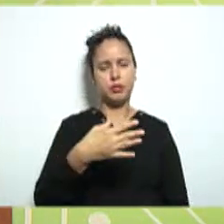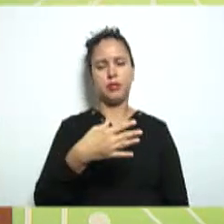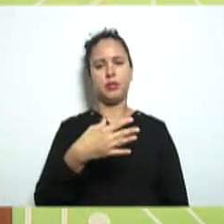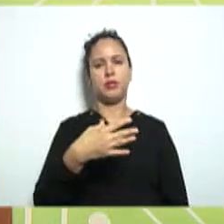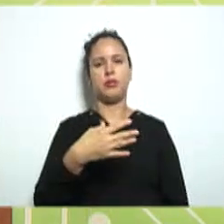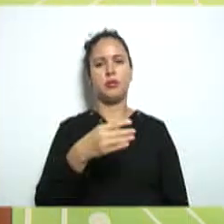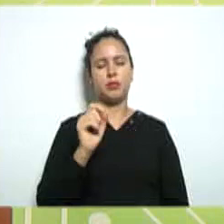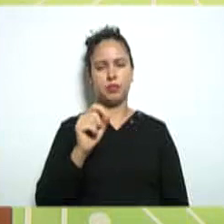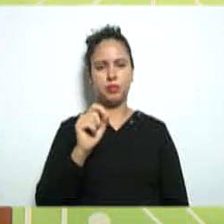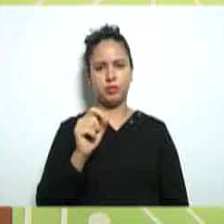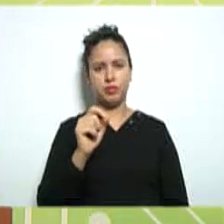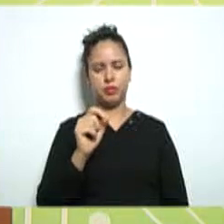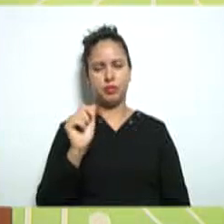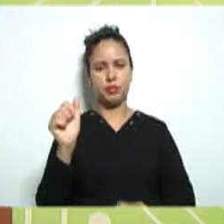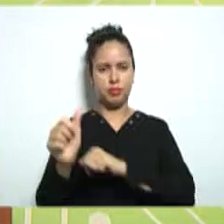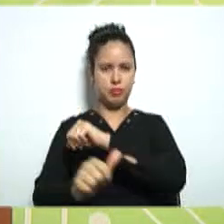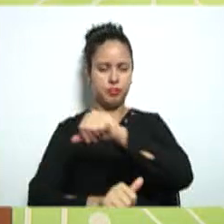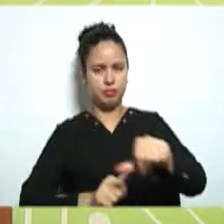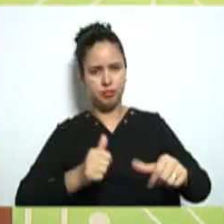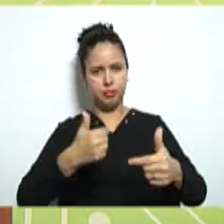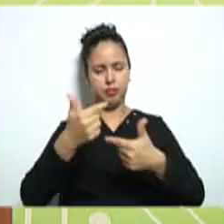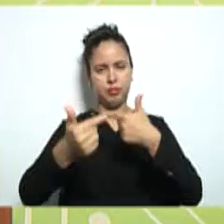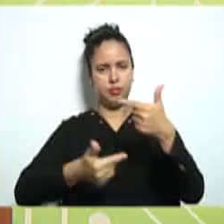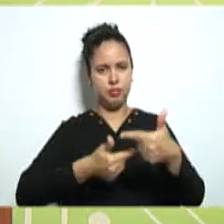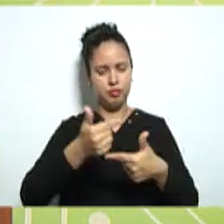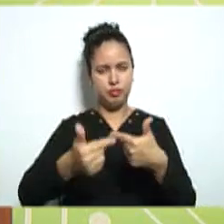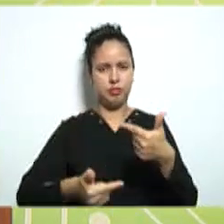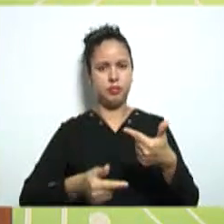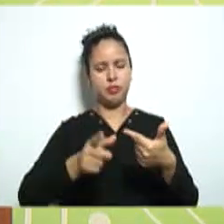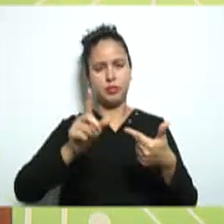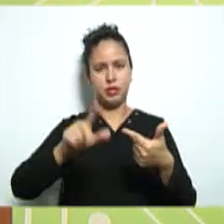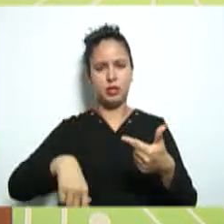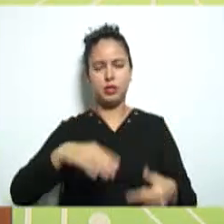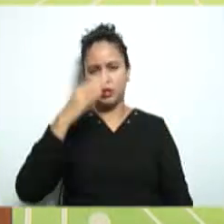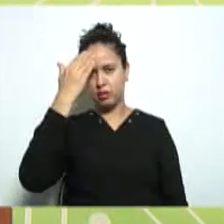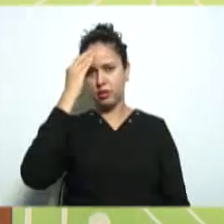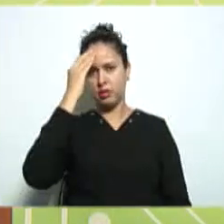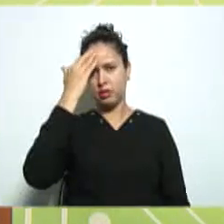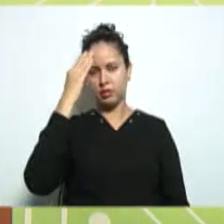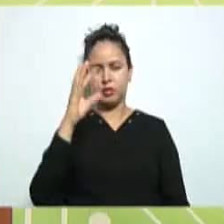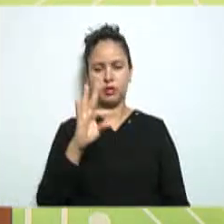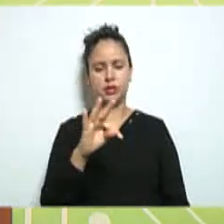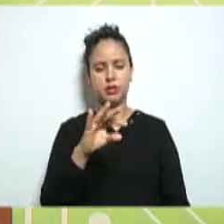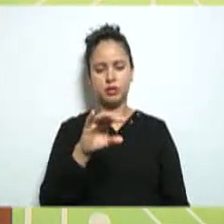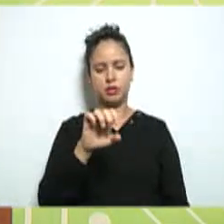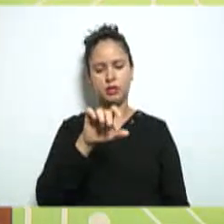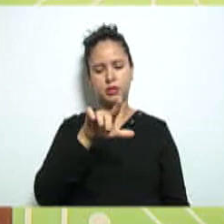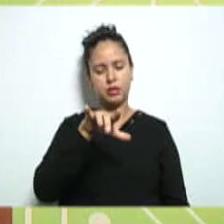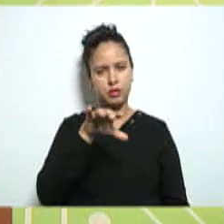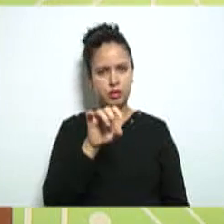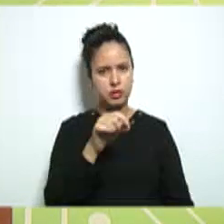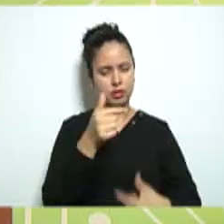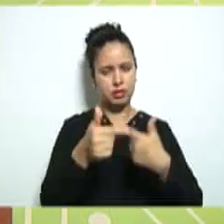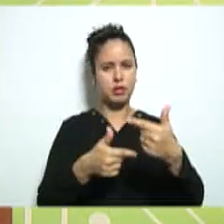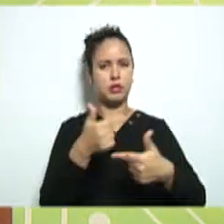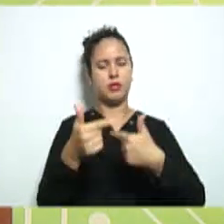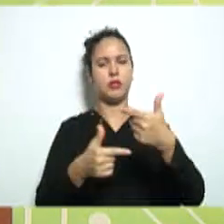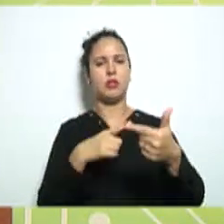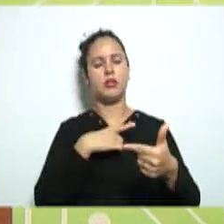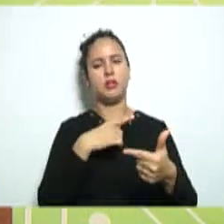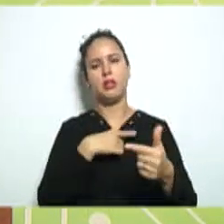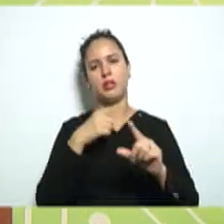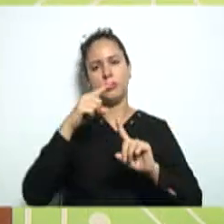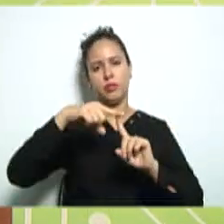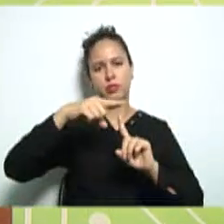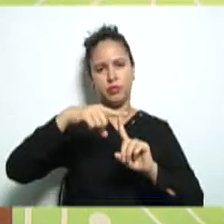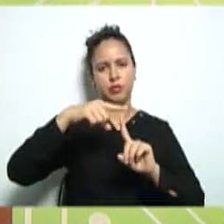avanço da reforma trabalhista que foi feita recentemente, é a compreensão desse teletrabalho. Então, tem lá um